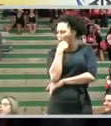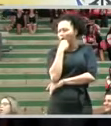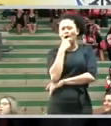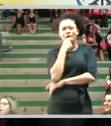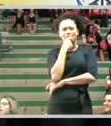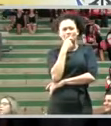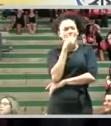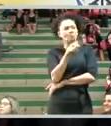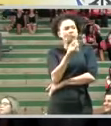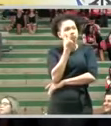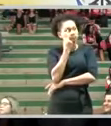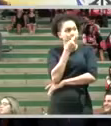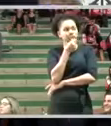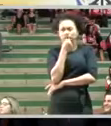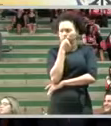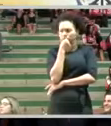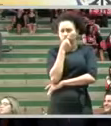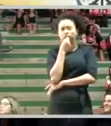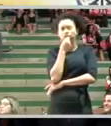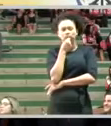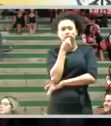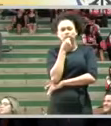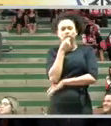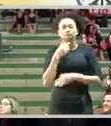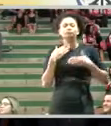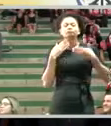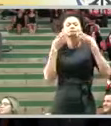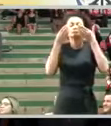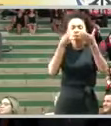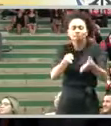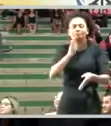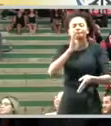É mole? Chega em Betsemane.